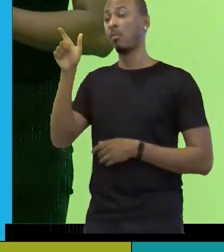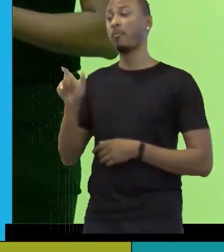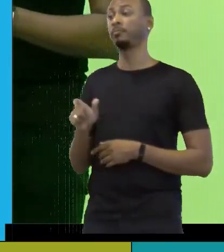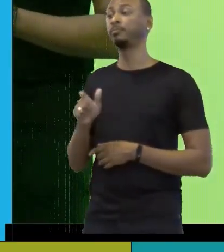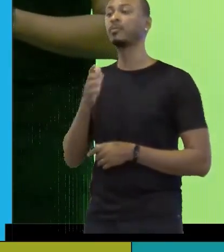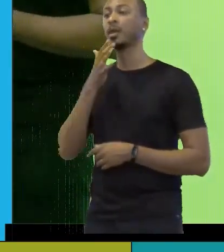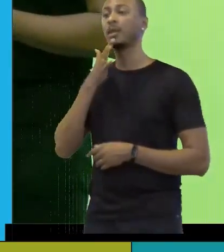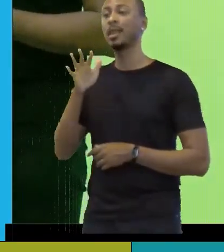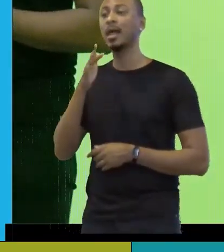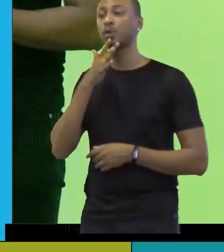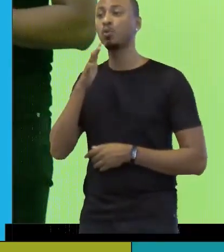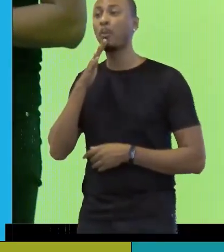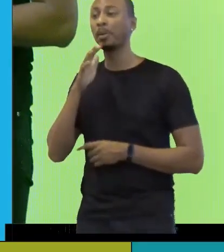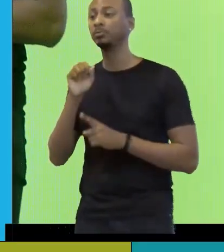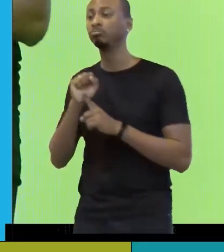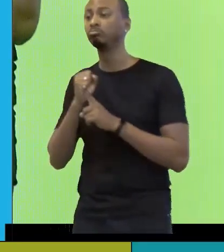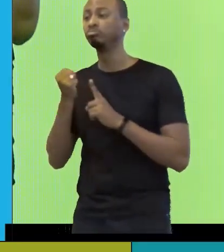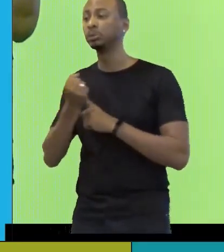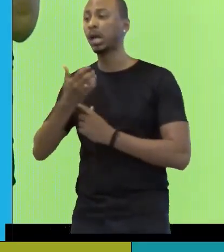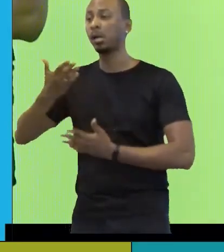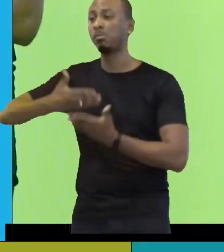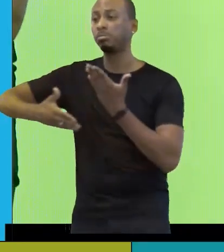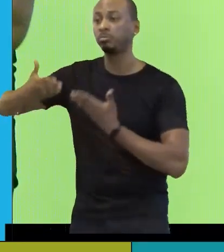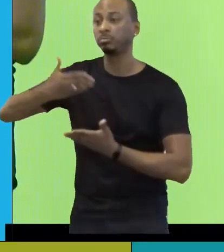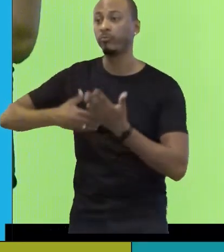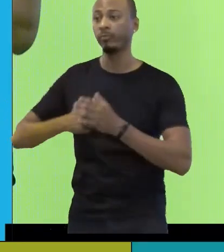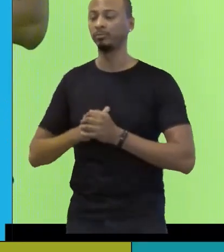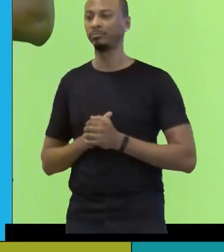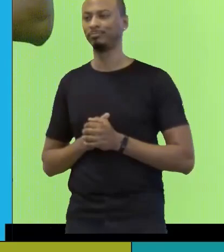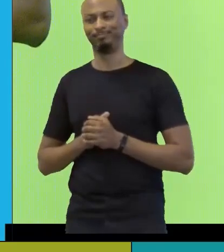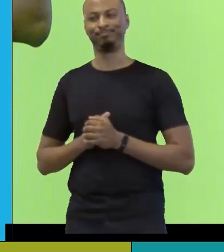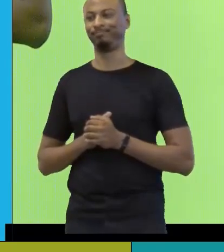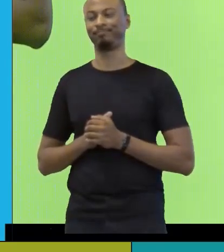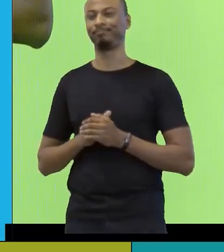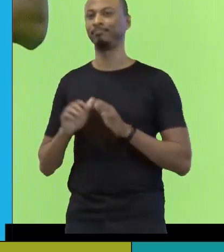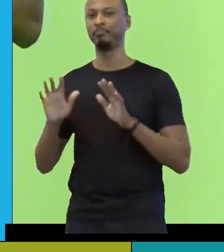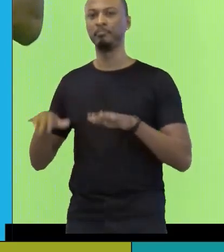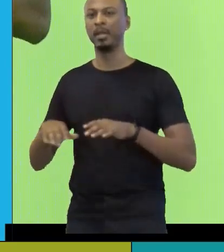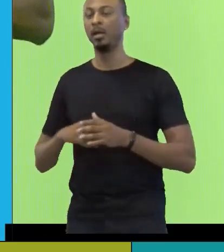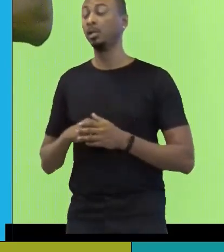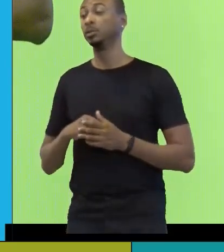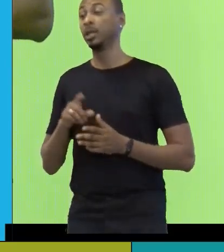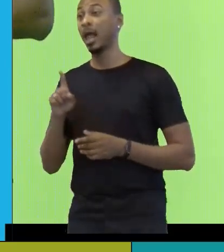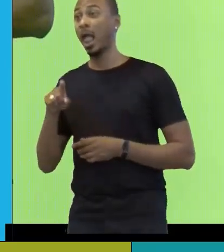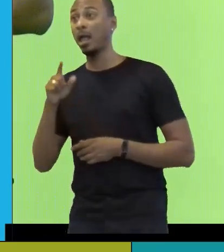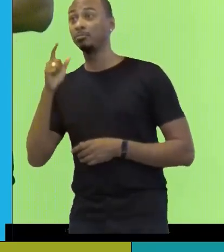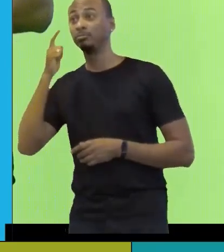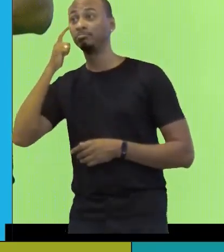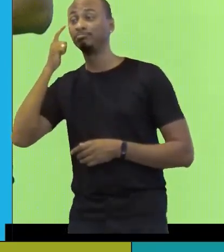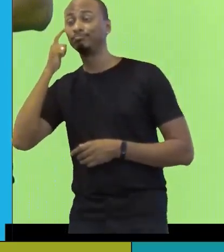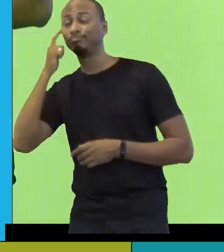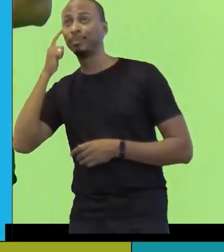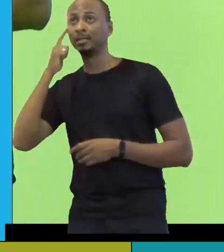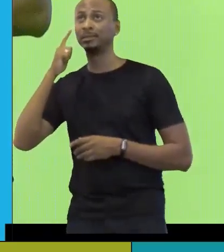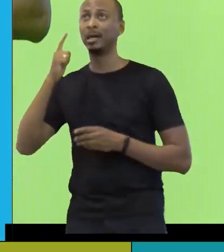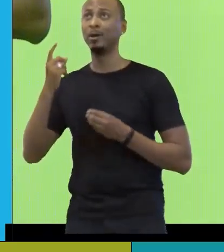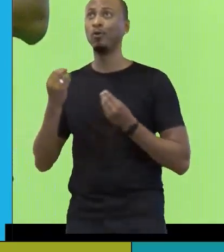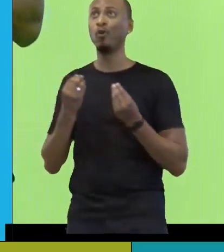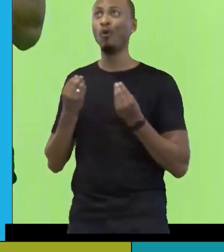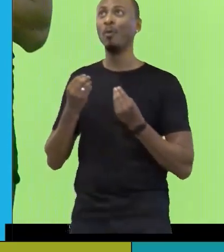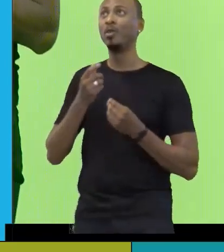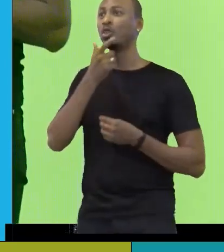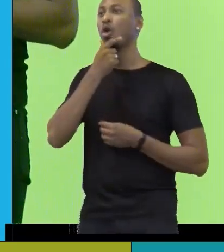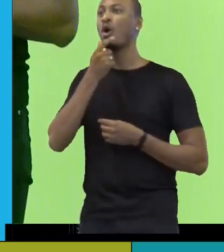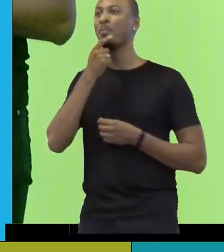sociável. Que tolice! É uma tolice achar que o homem ele é um ser naturalmente sociável.